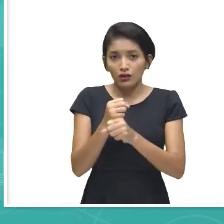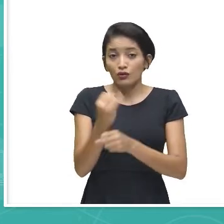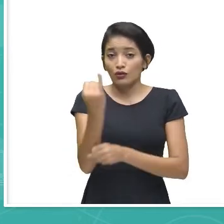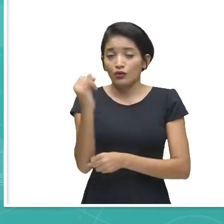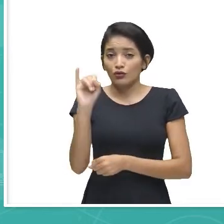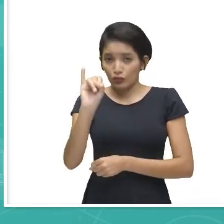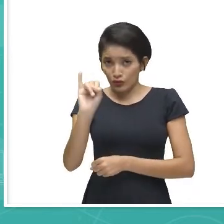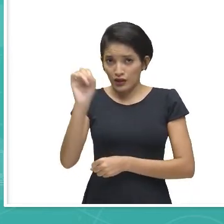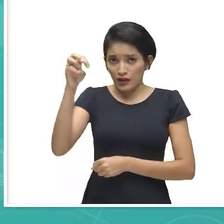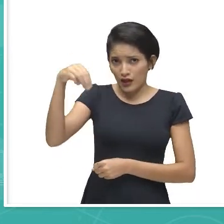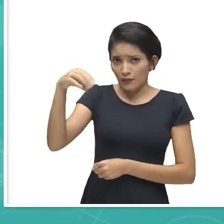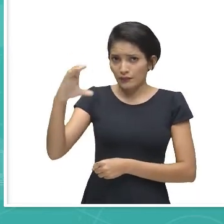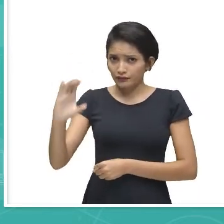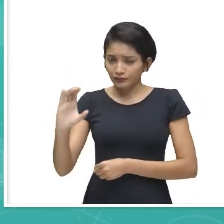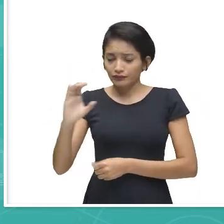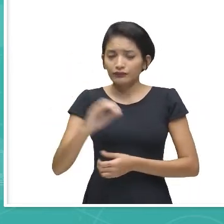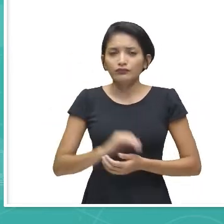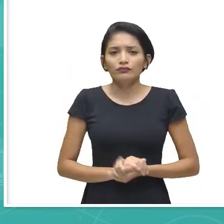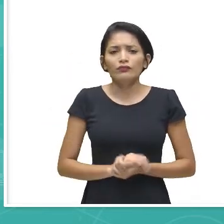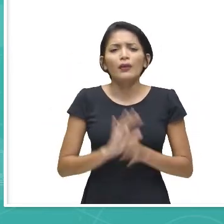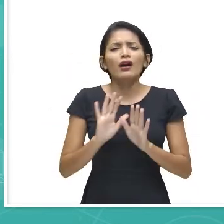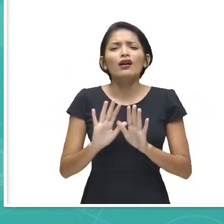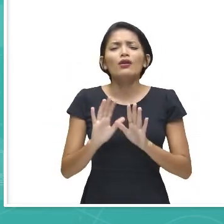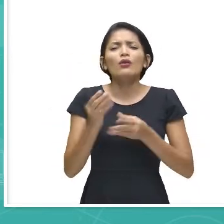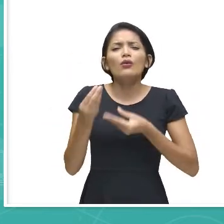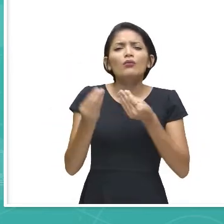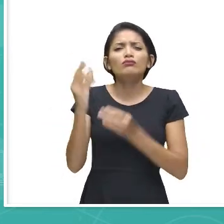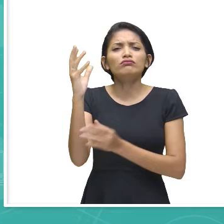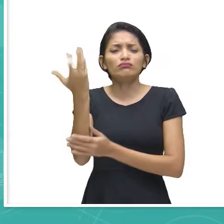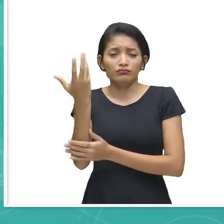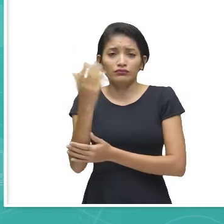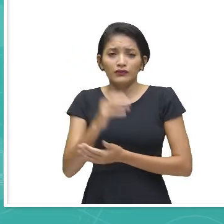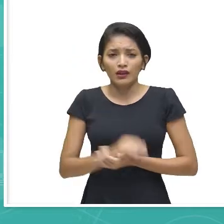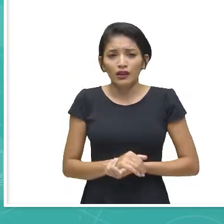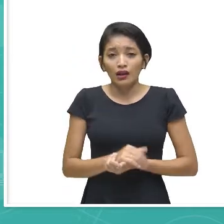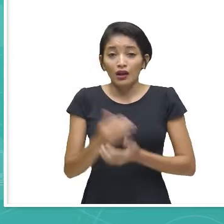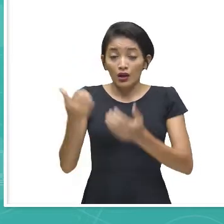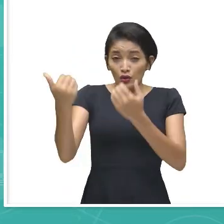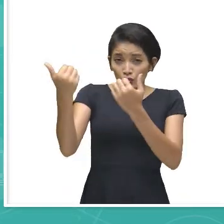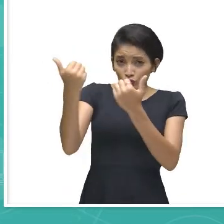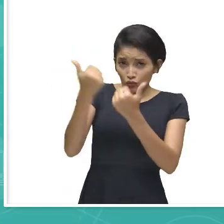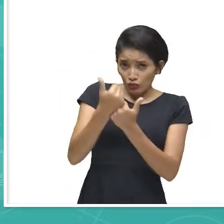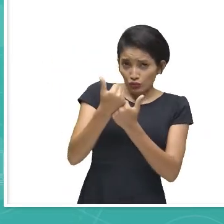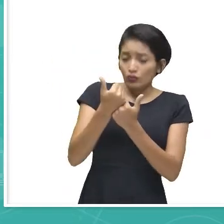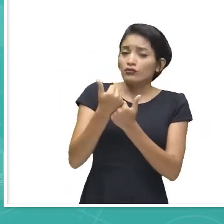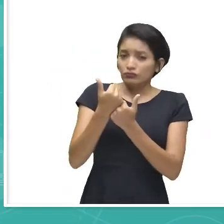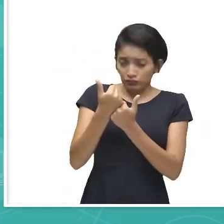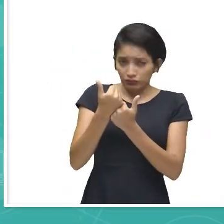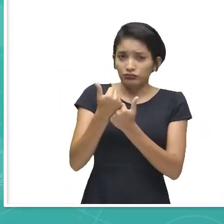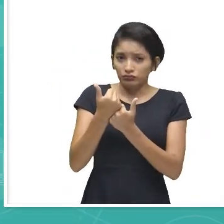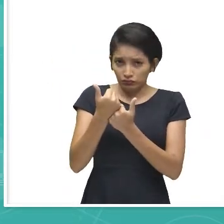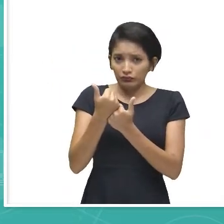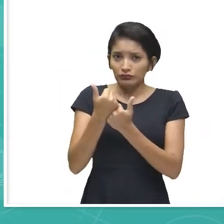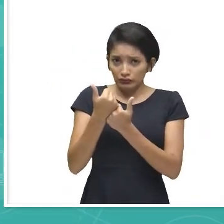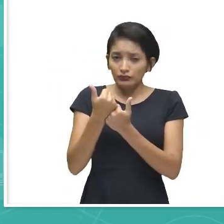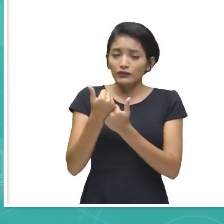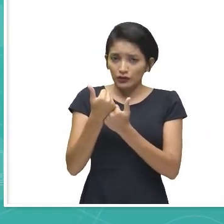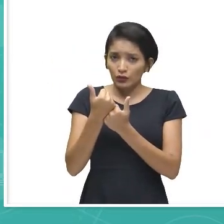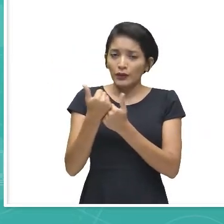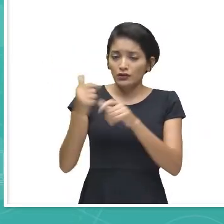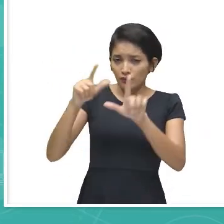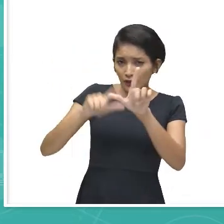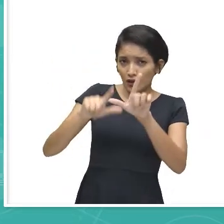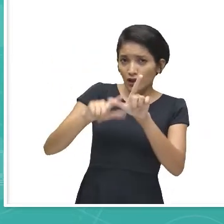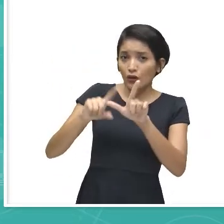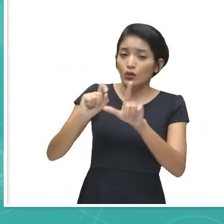IMC. E como é que a gente faz? A gente só vai substituir as palavras, no caso,